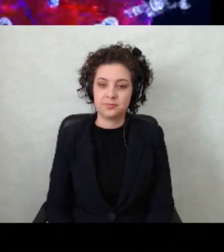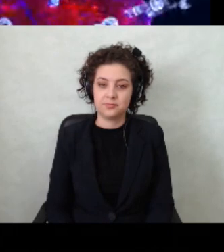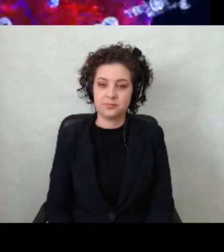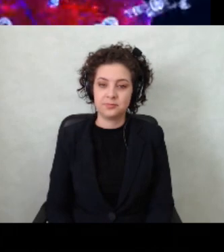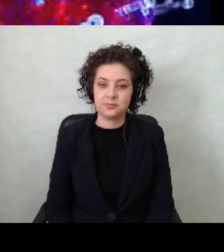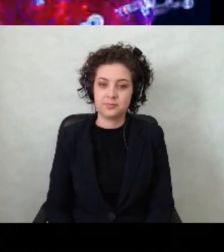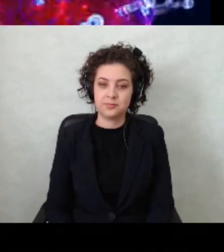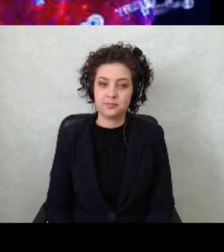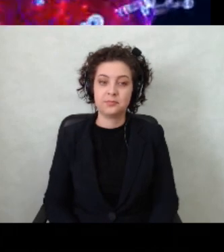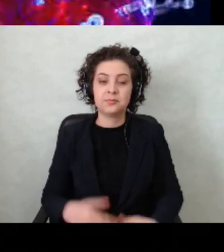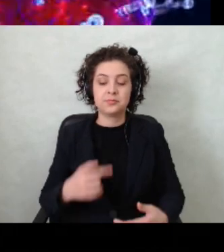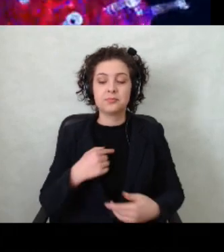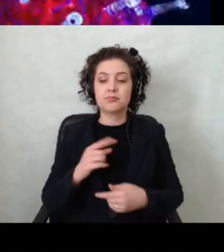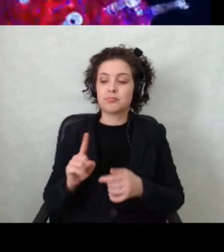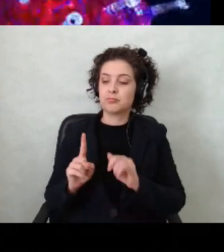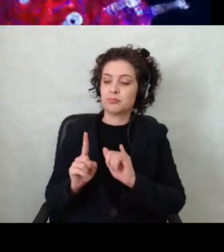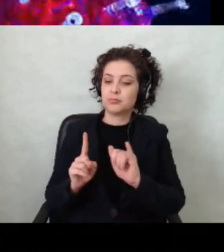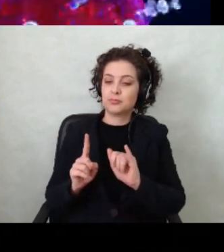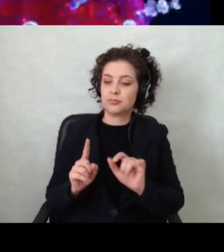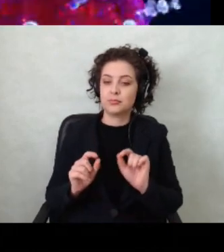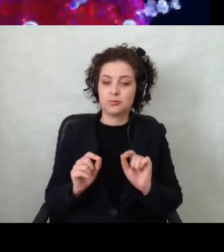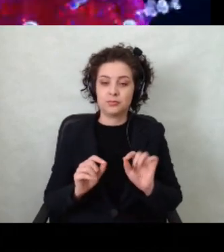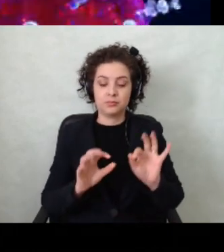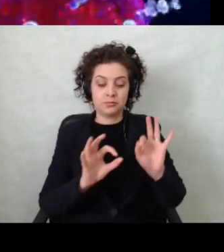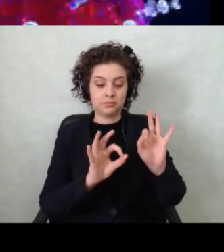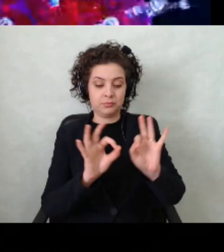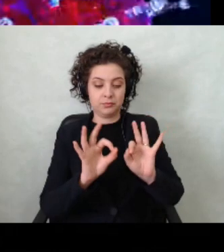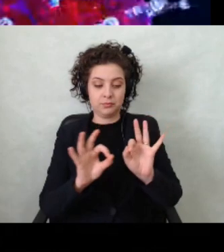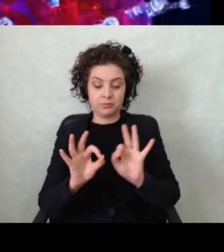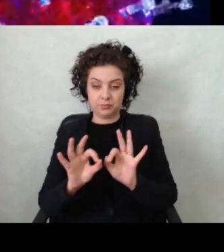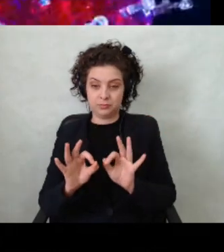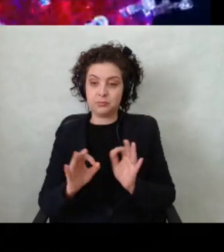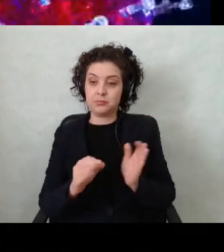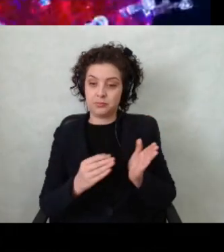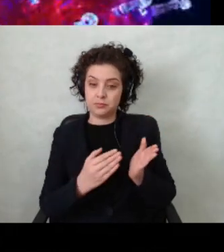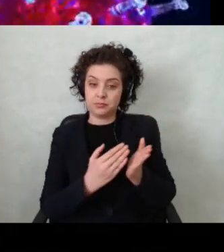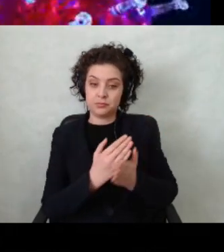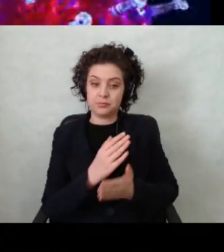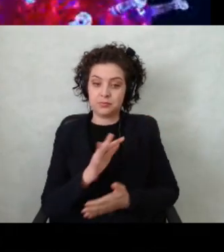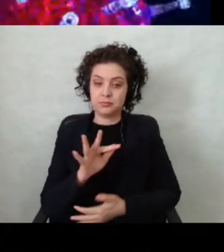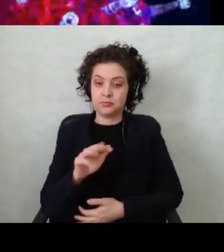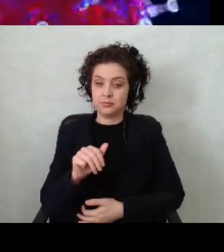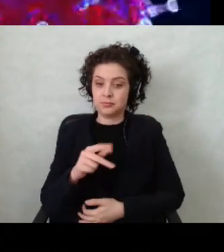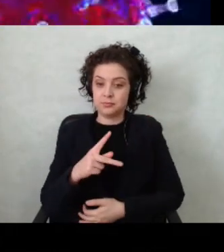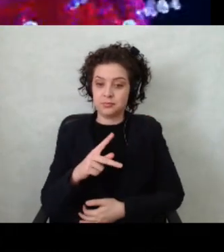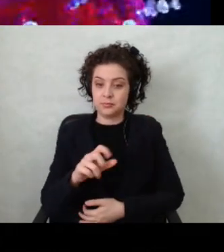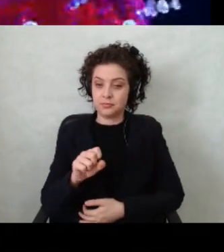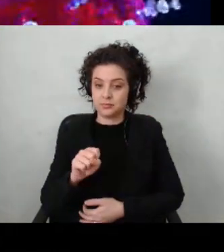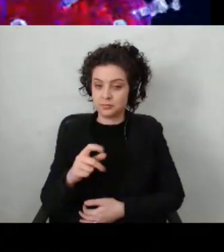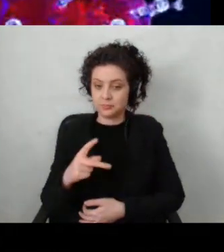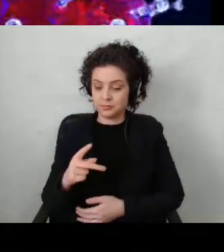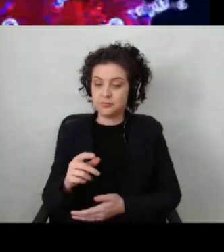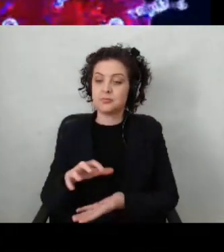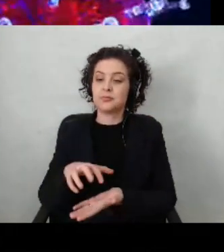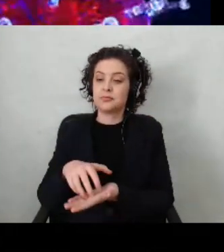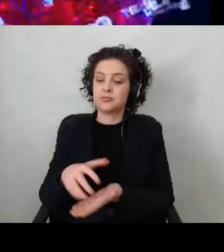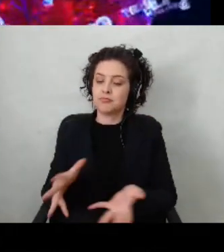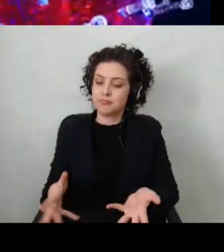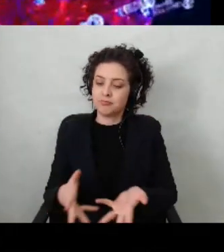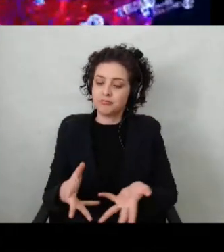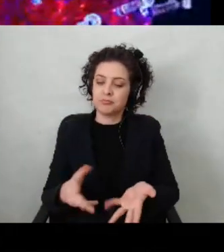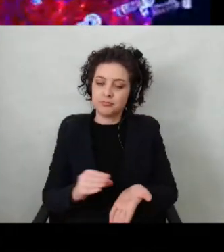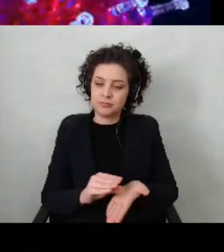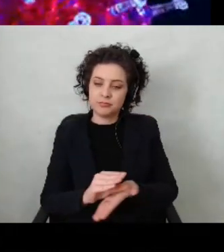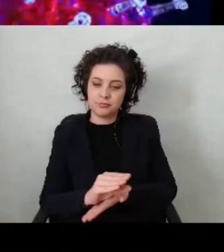ainda do nosso projeto, que foi aprovado, pela FAPESP, e eu vou mostrar alguns resultados preliminares,